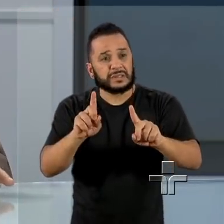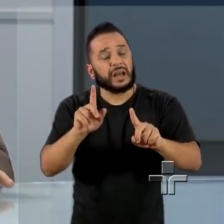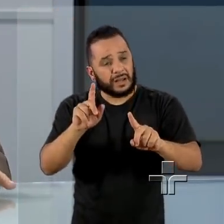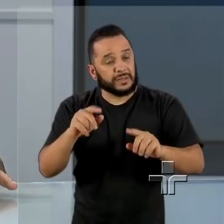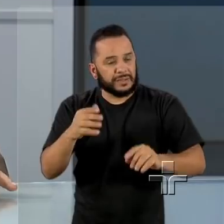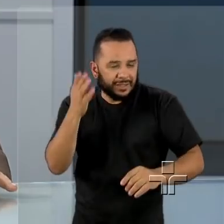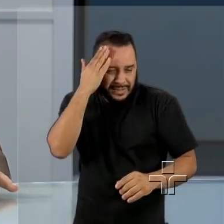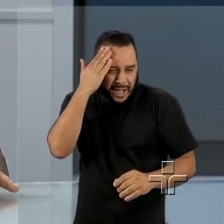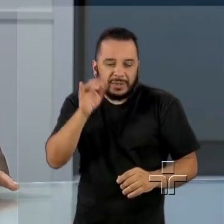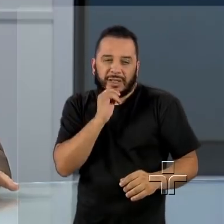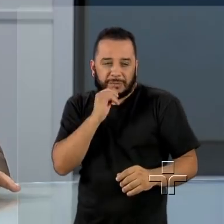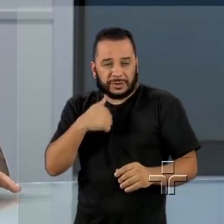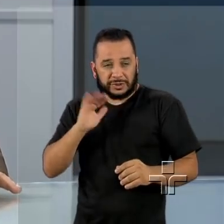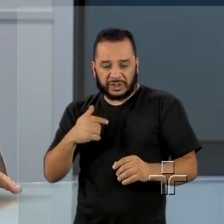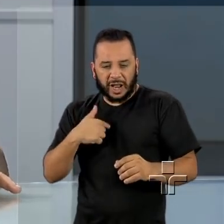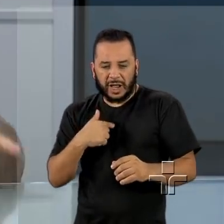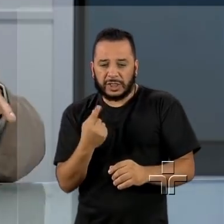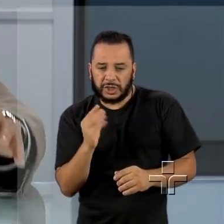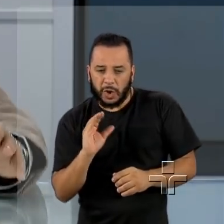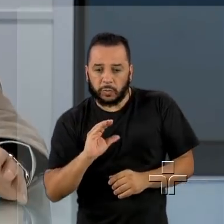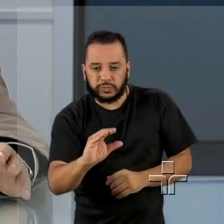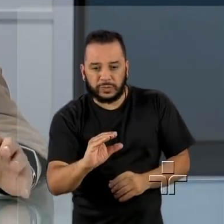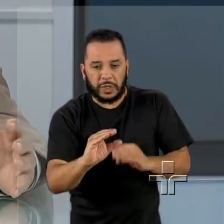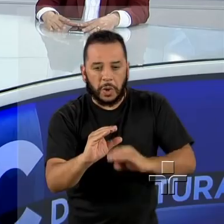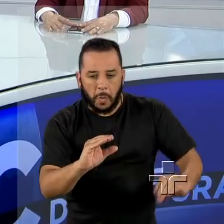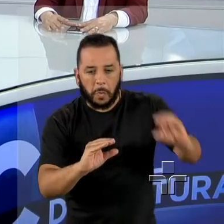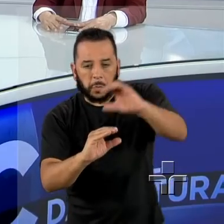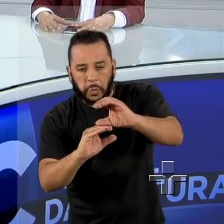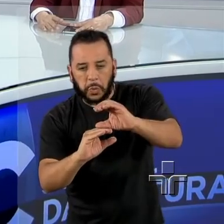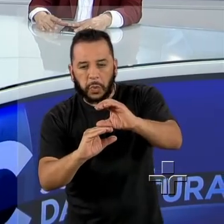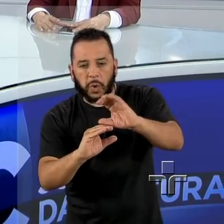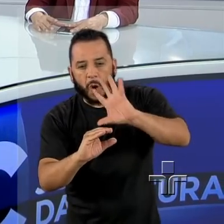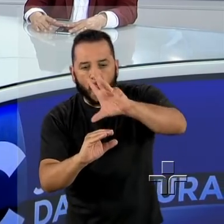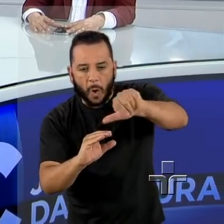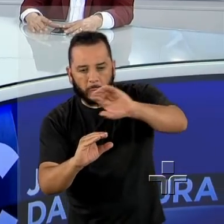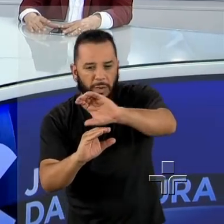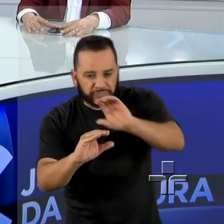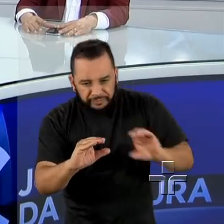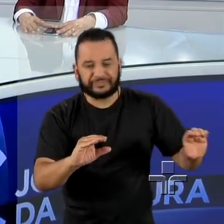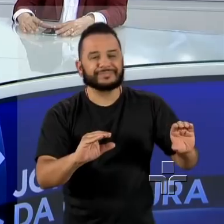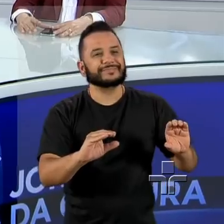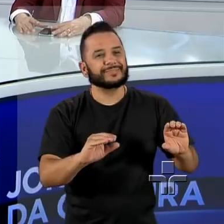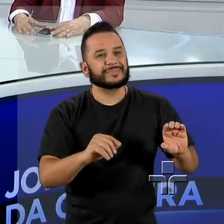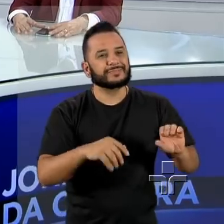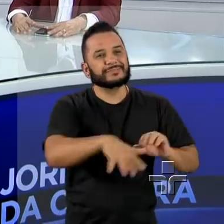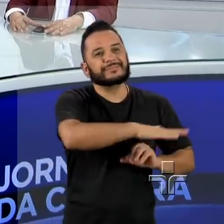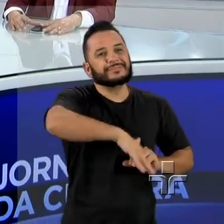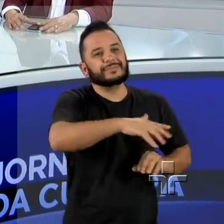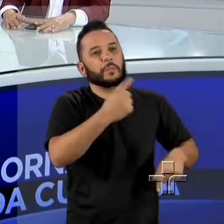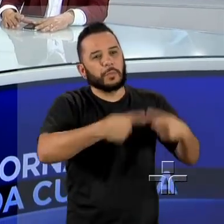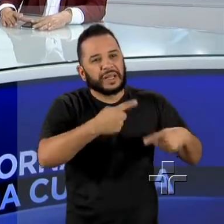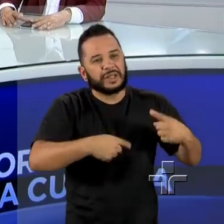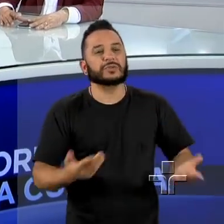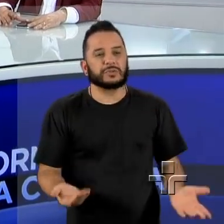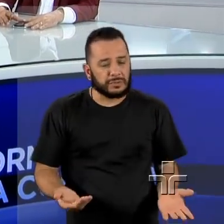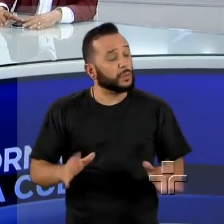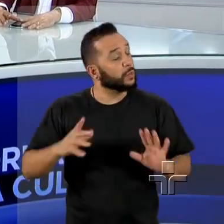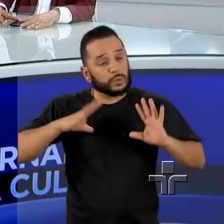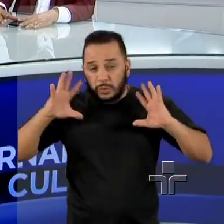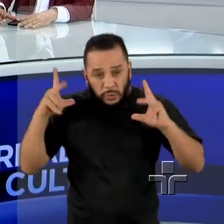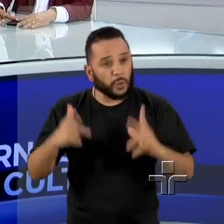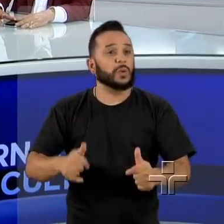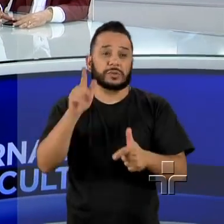essa percepção de que absolutamente tudo gira em torno da corrupção. Não? Jorge da Cunha.